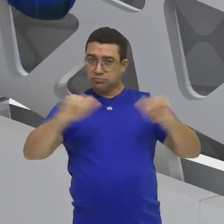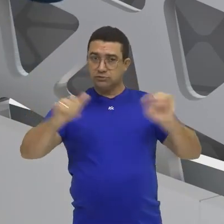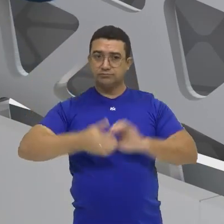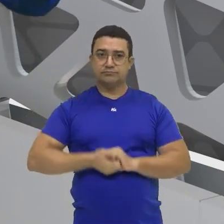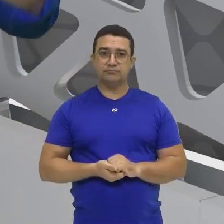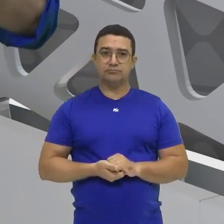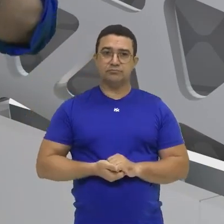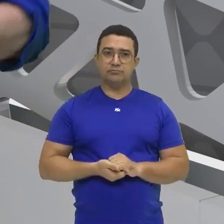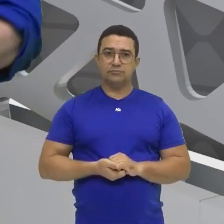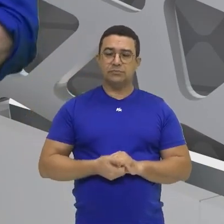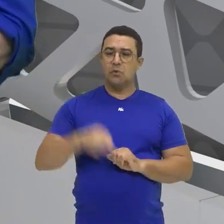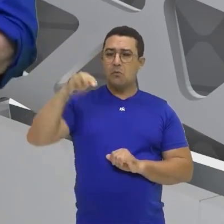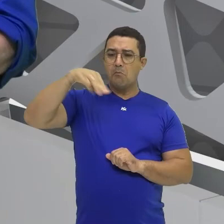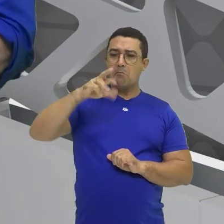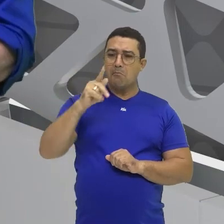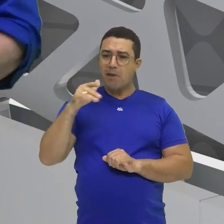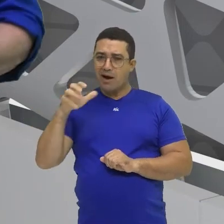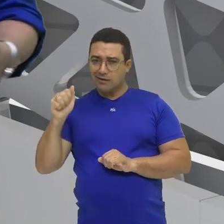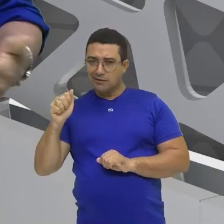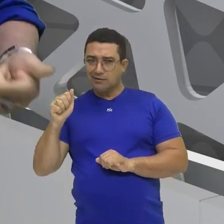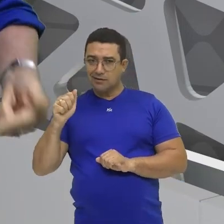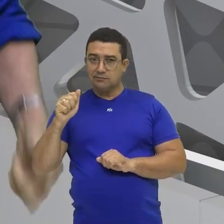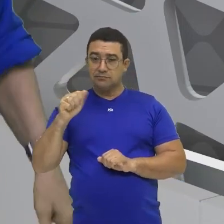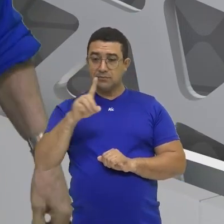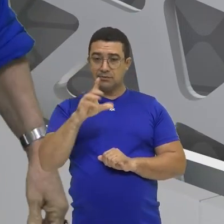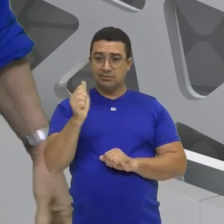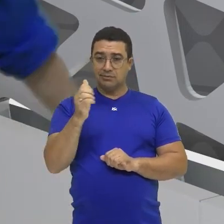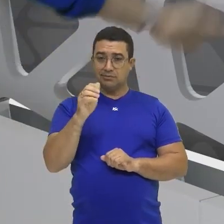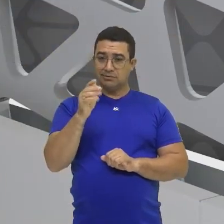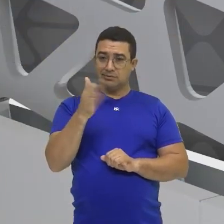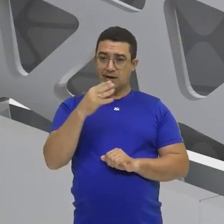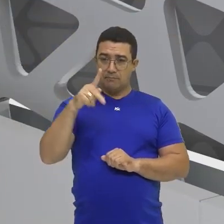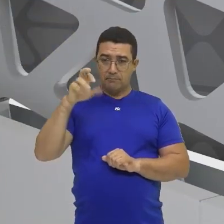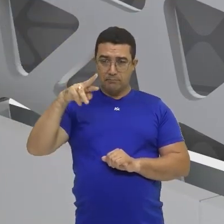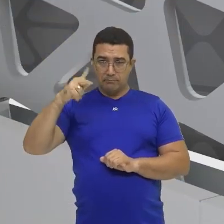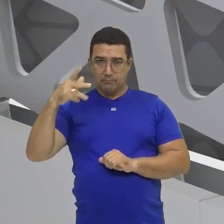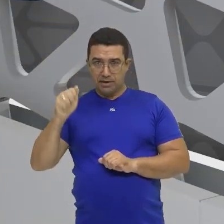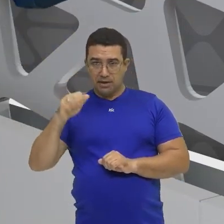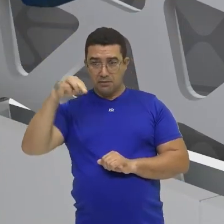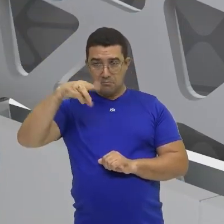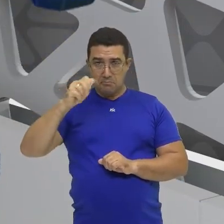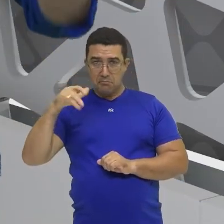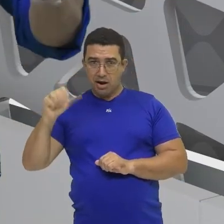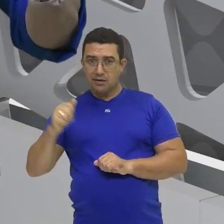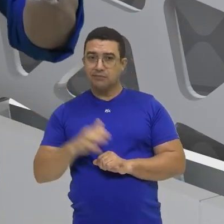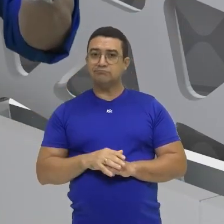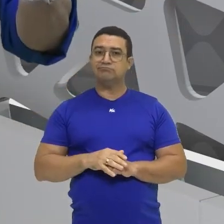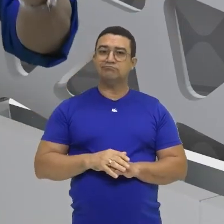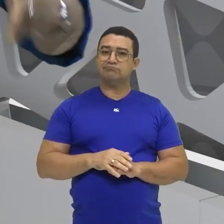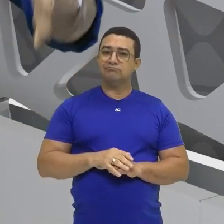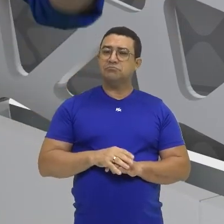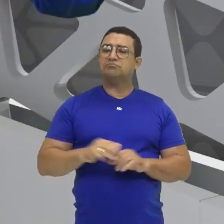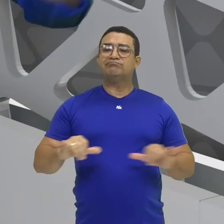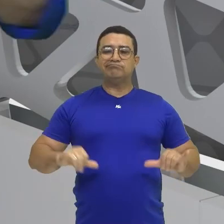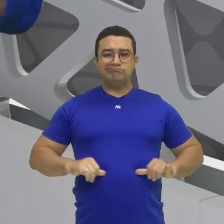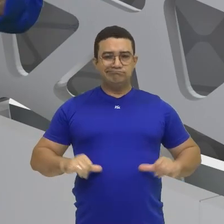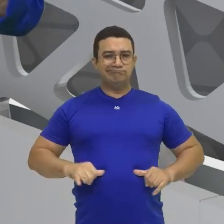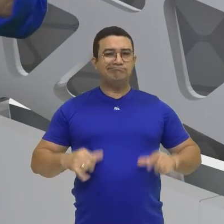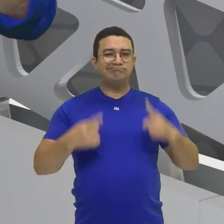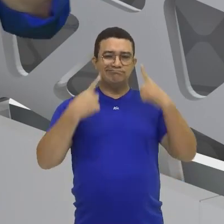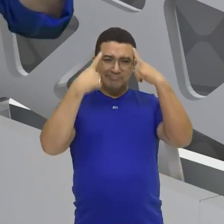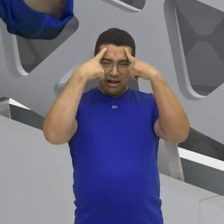aí. Maria da Penha Maia, eu leio aqui e você lê aí. Maria da Penha Maia Fernandes